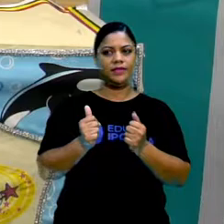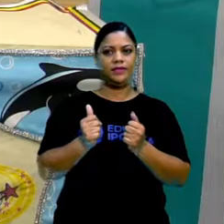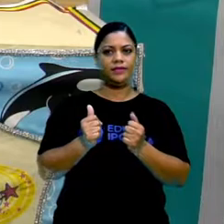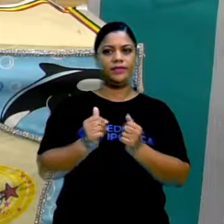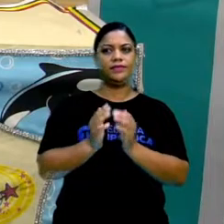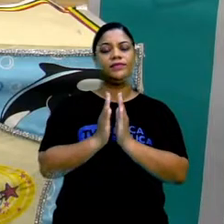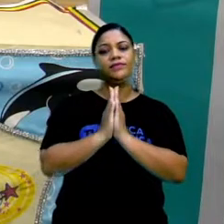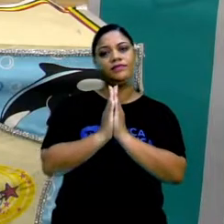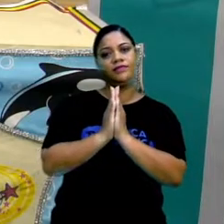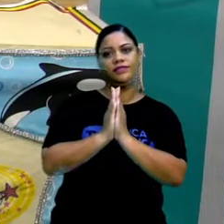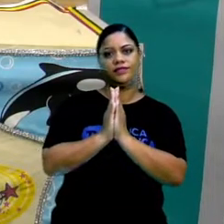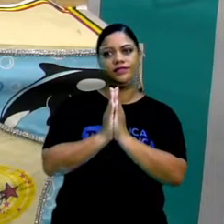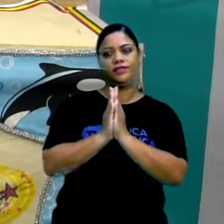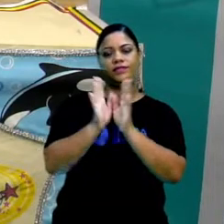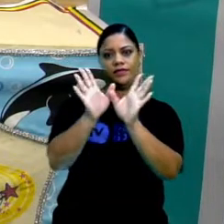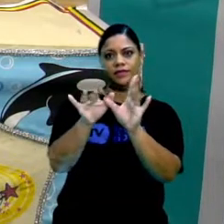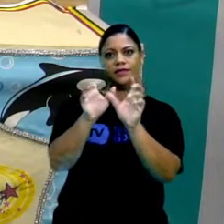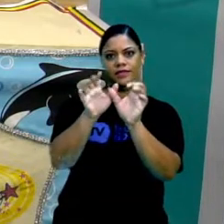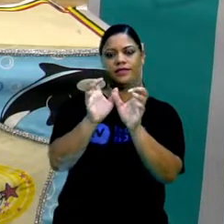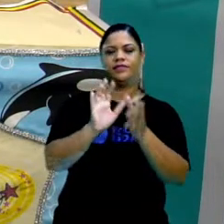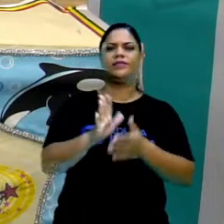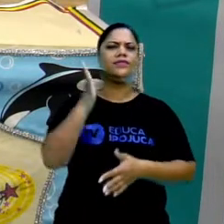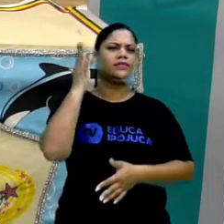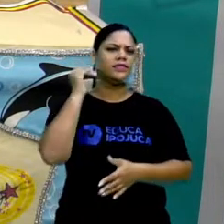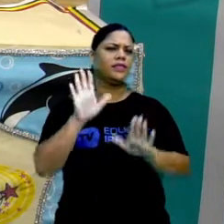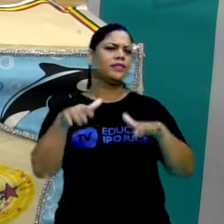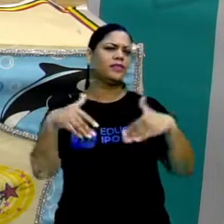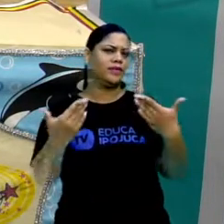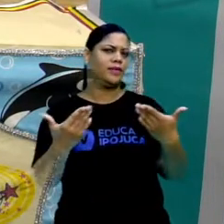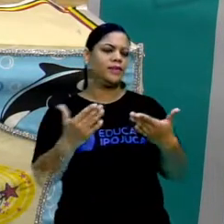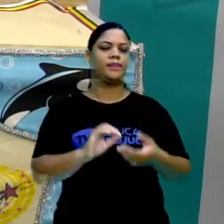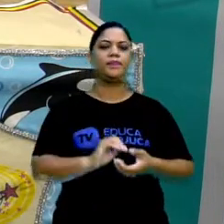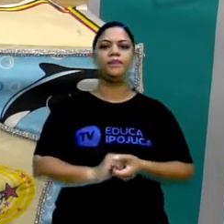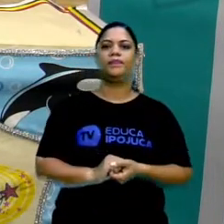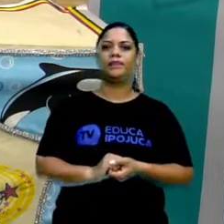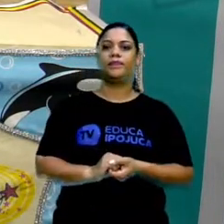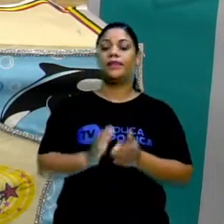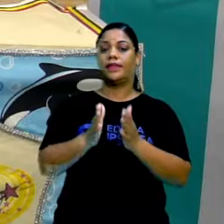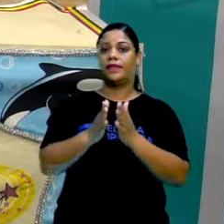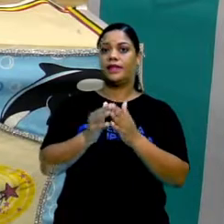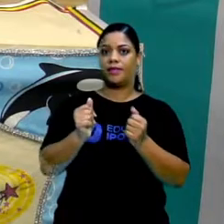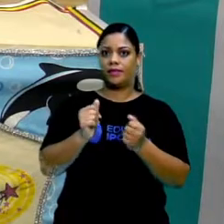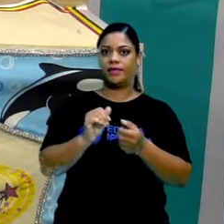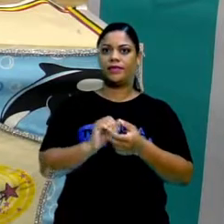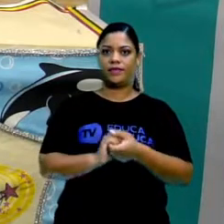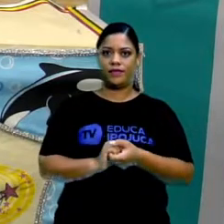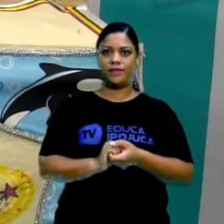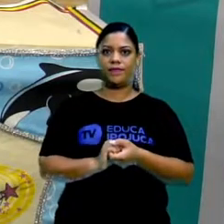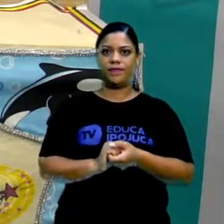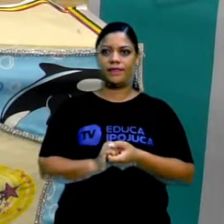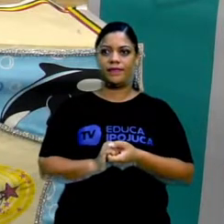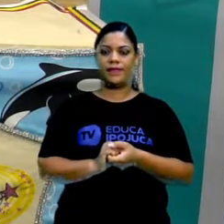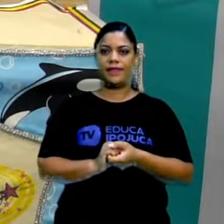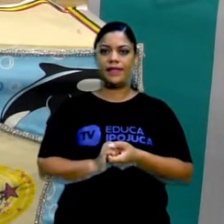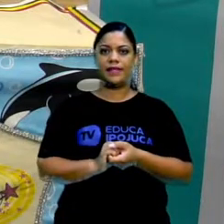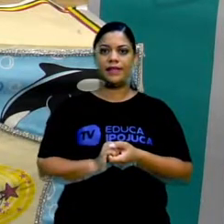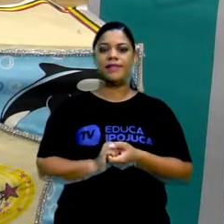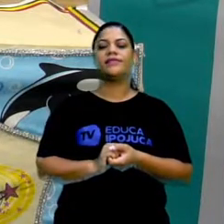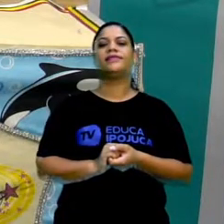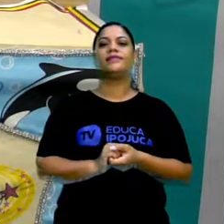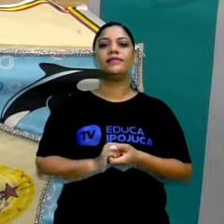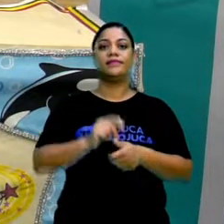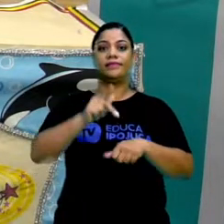andorinha. Quê? Tu sabe qual foi o favor? Ele pediu para ela tirar aquela